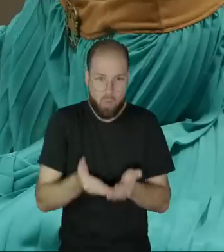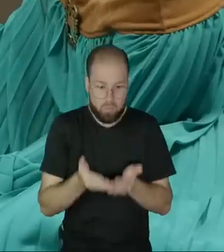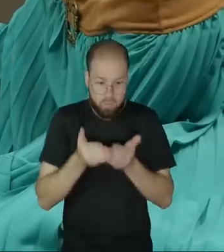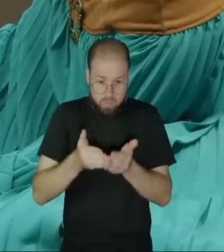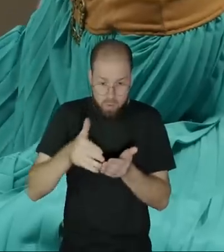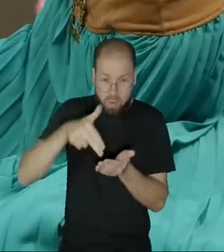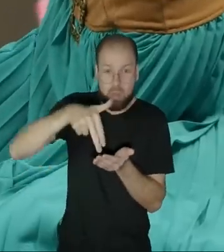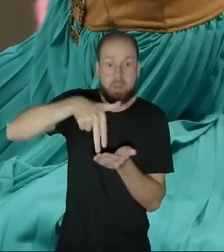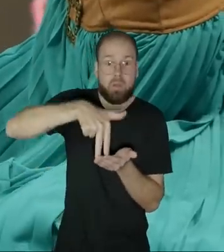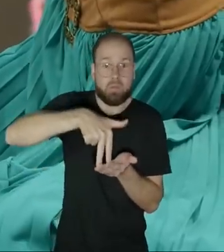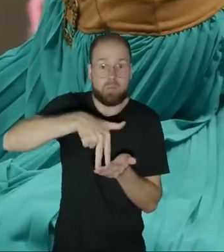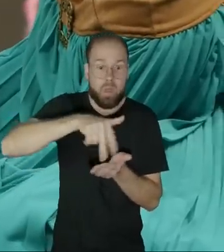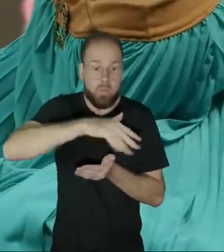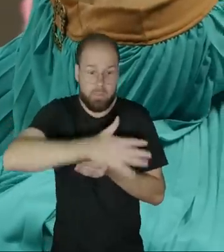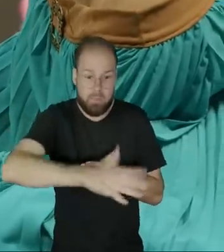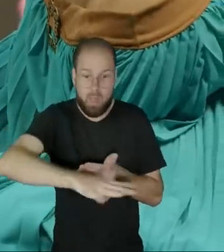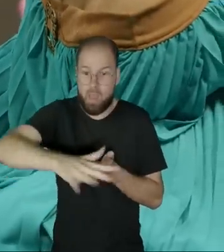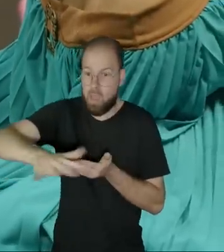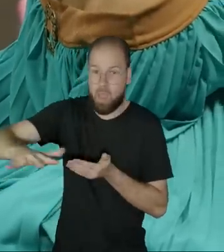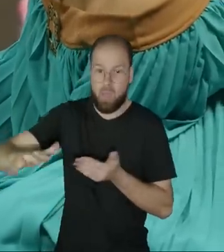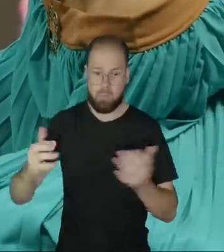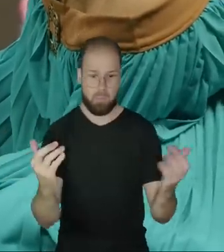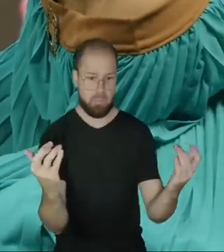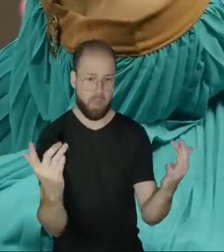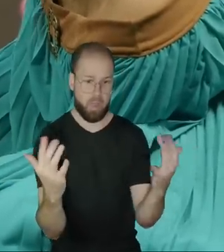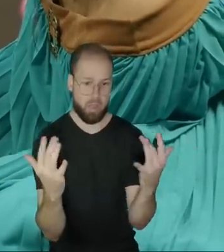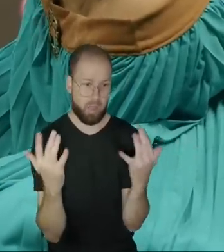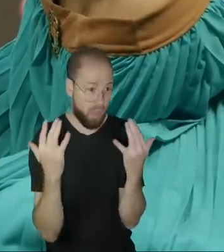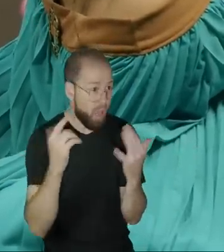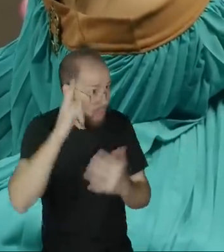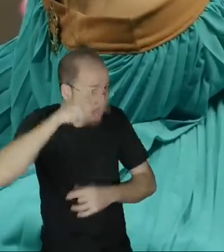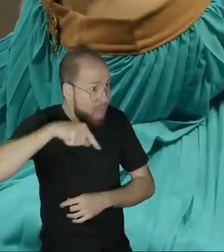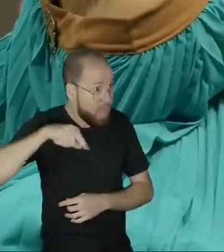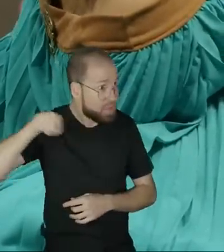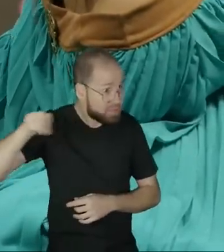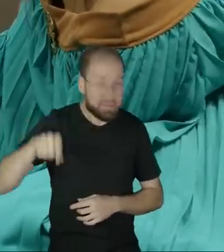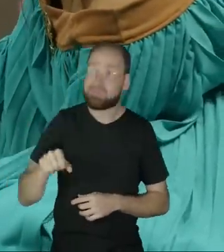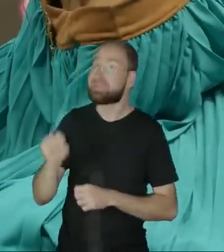Galileia, rodeado por seus discípulos? É desse homem que falas?